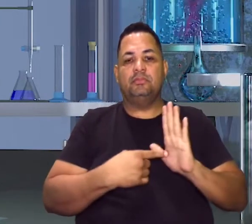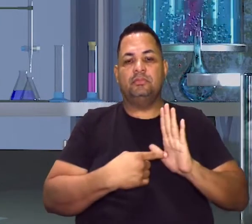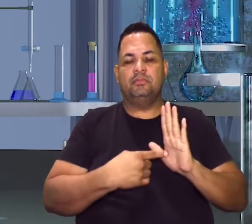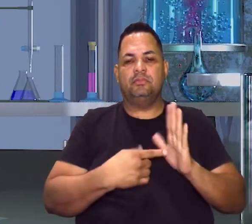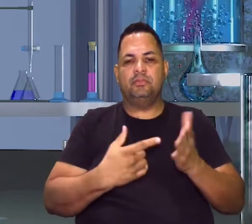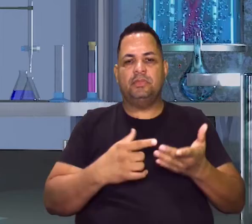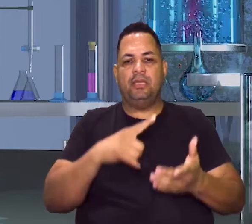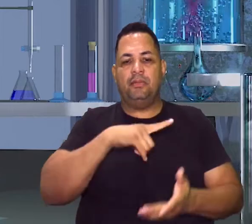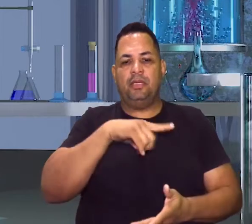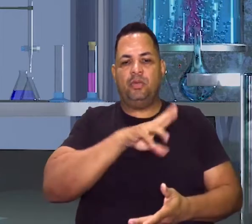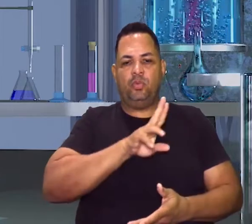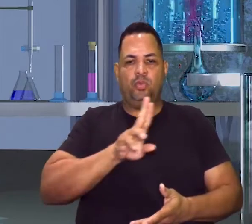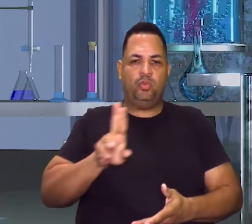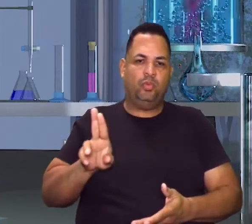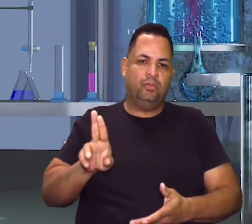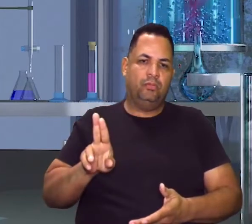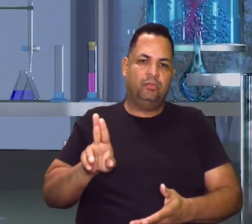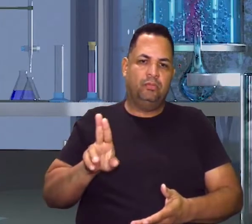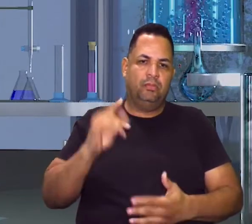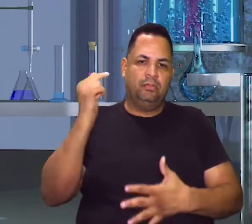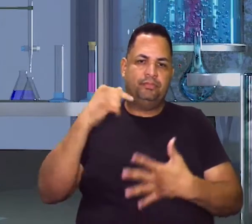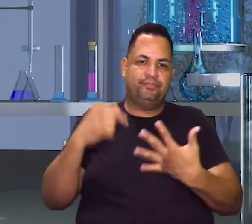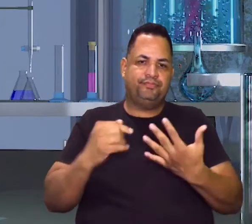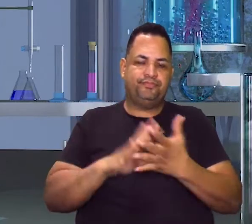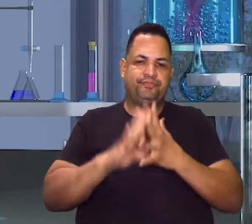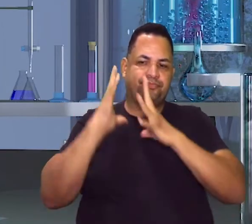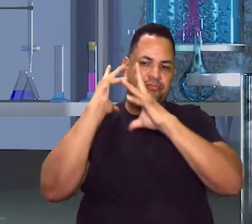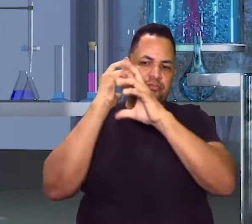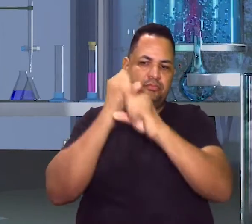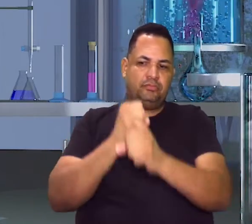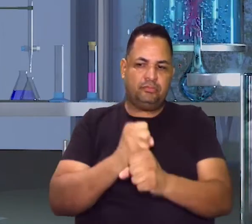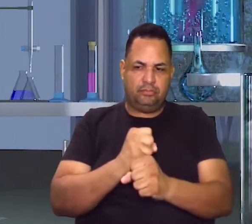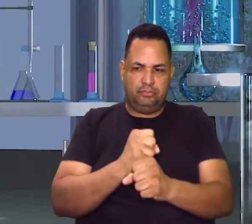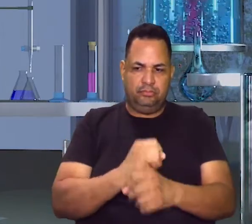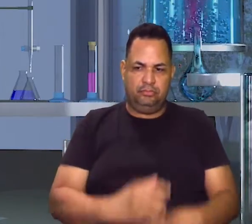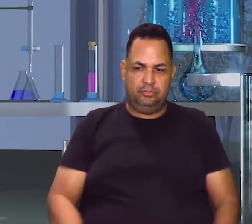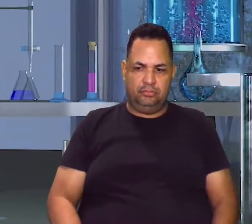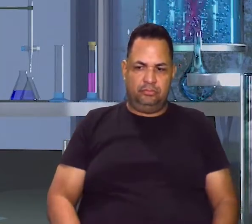também a nomenclatura. E então, revisando para você,